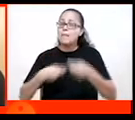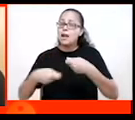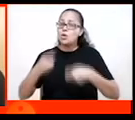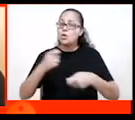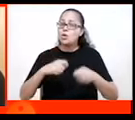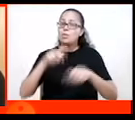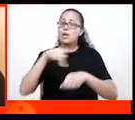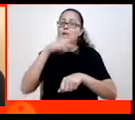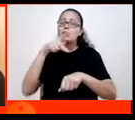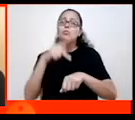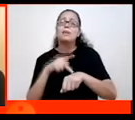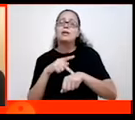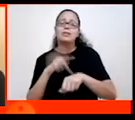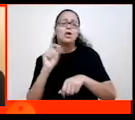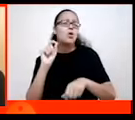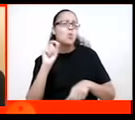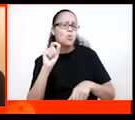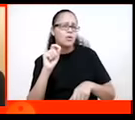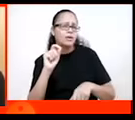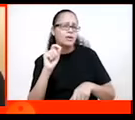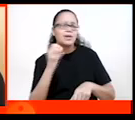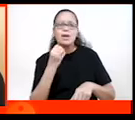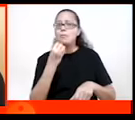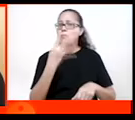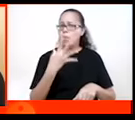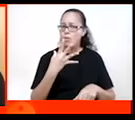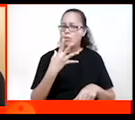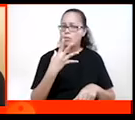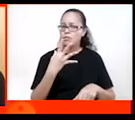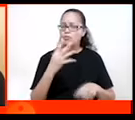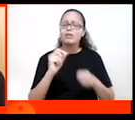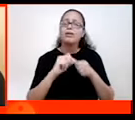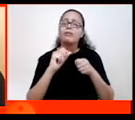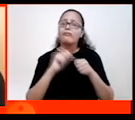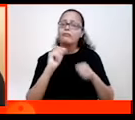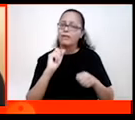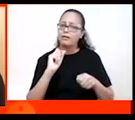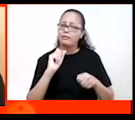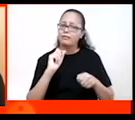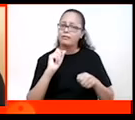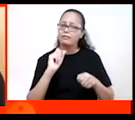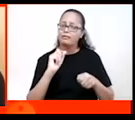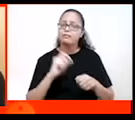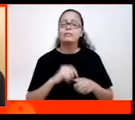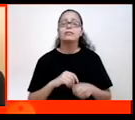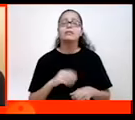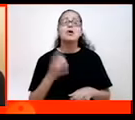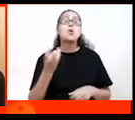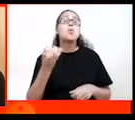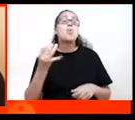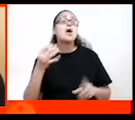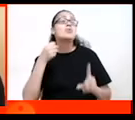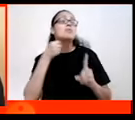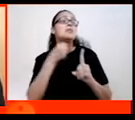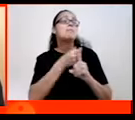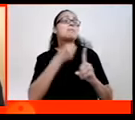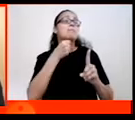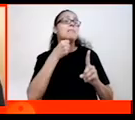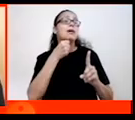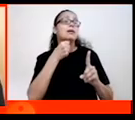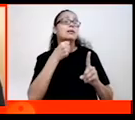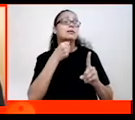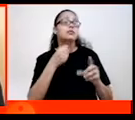que a indústria pode trazer de benefício para a economia de um país? O que a indústria gera, né? O que ela produz? Quais os